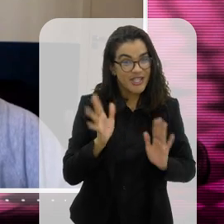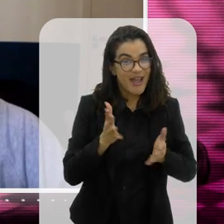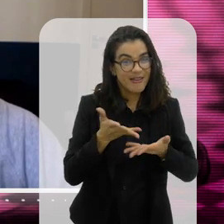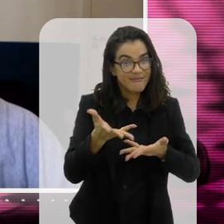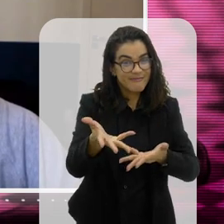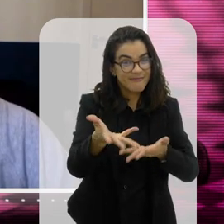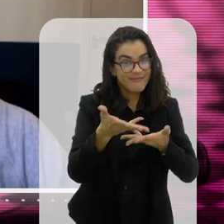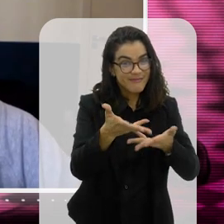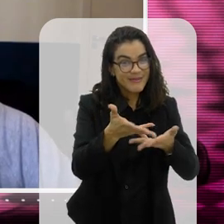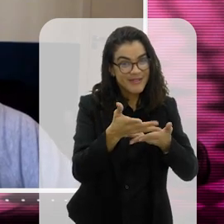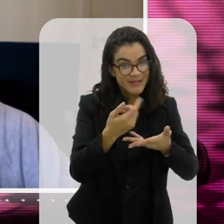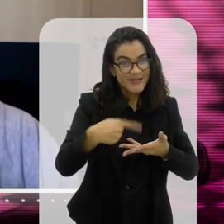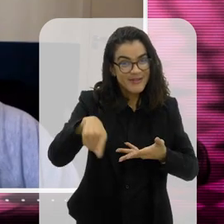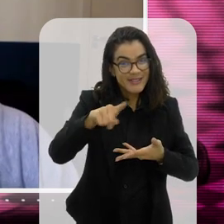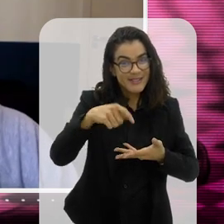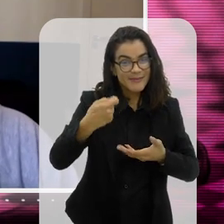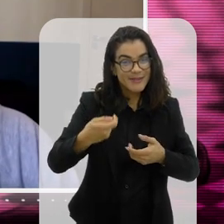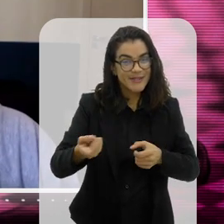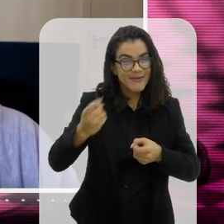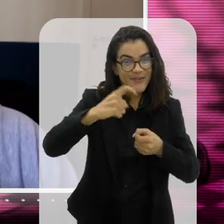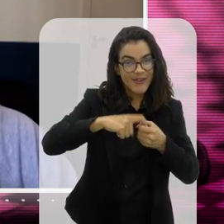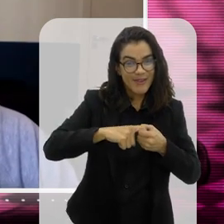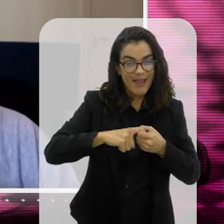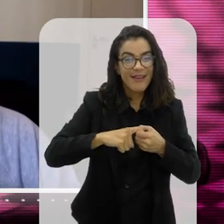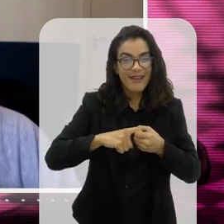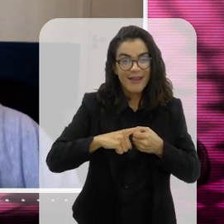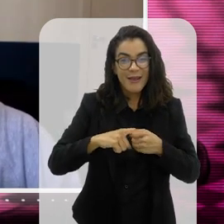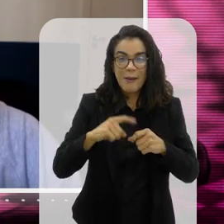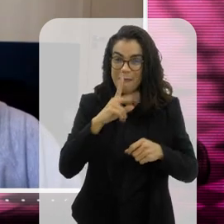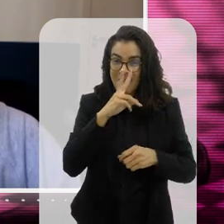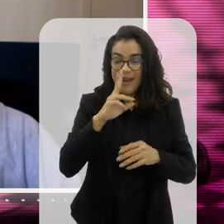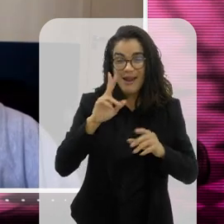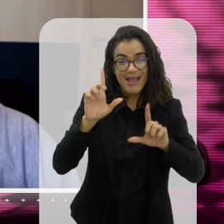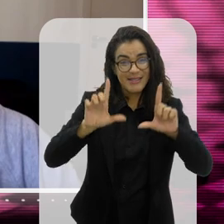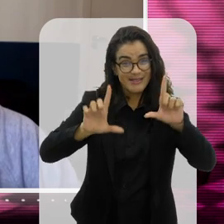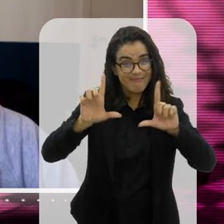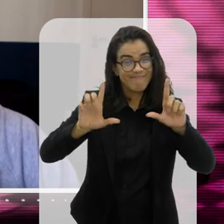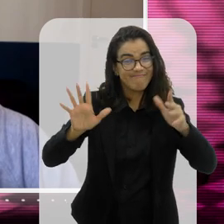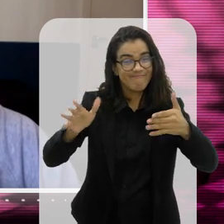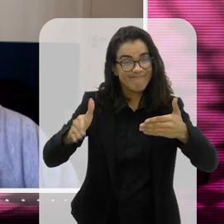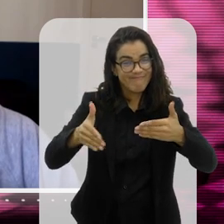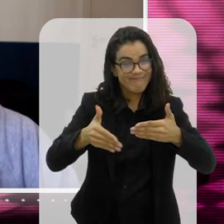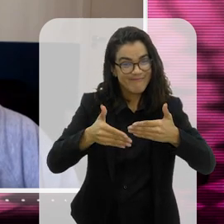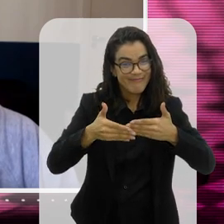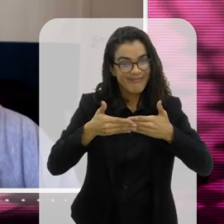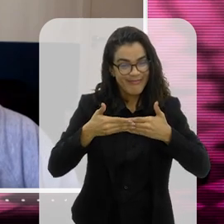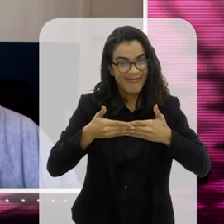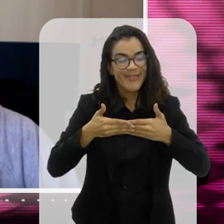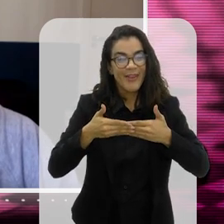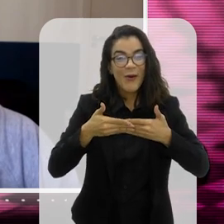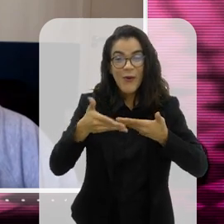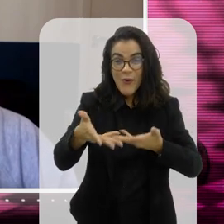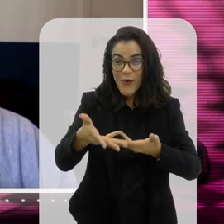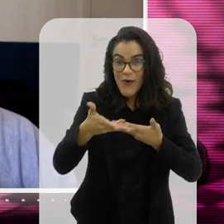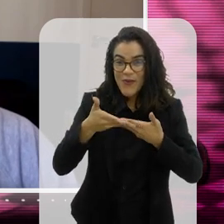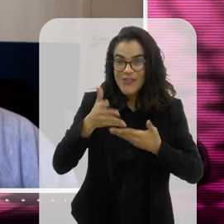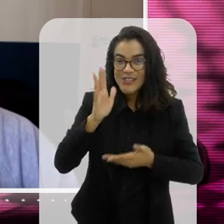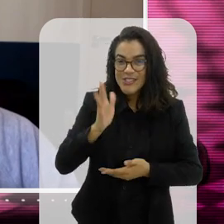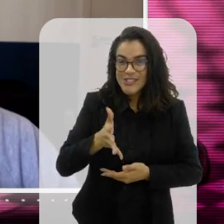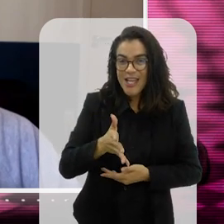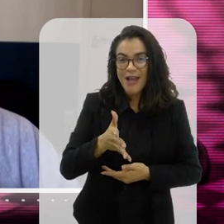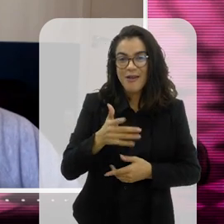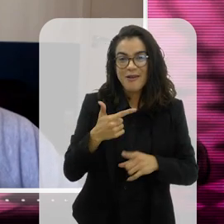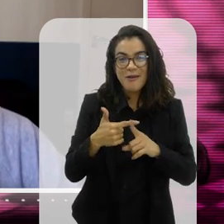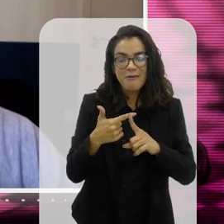estou aqui deixando o convite. Vocês têm que voltar, né? Porque infelizmente parece que não, mas nosso programa já está chegando ao finalzinho. Então,